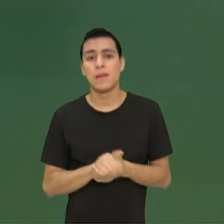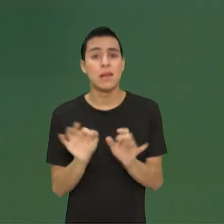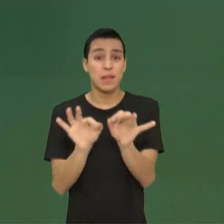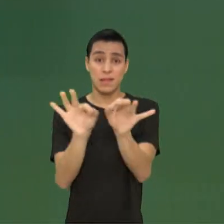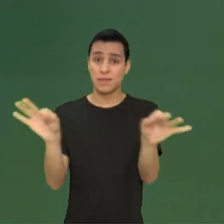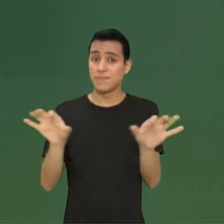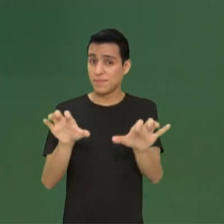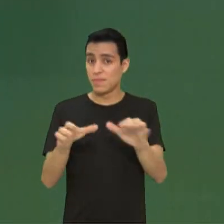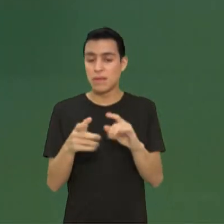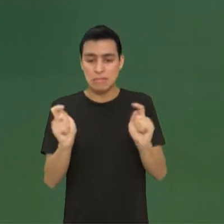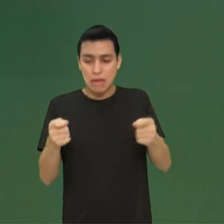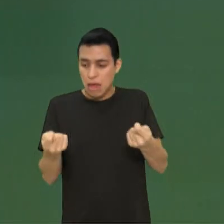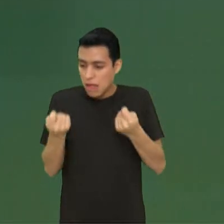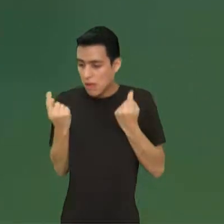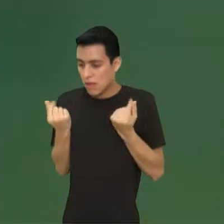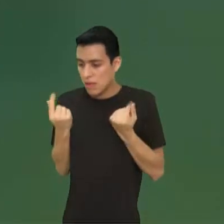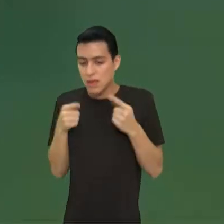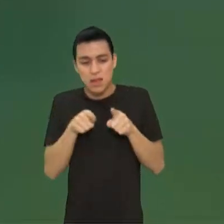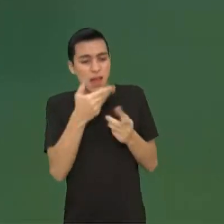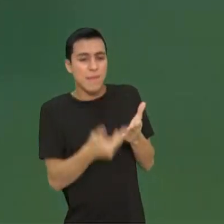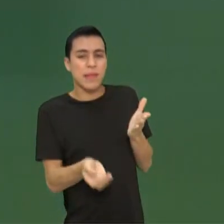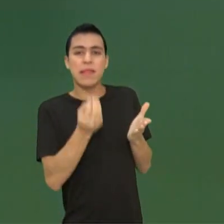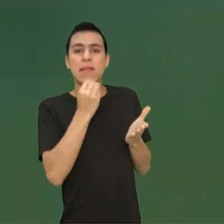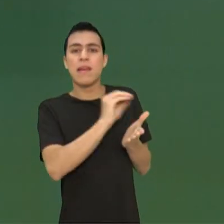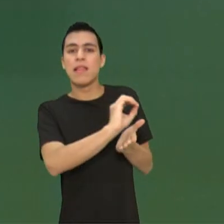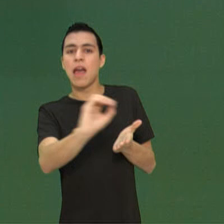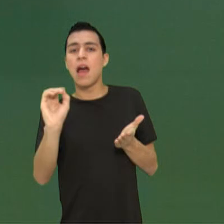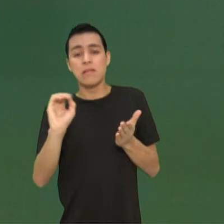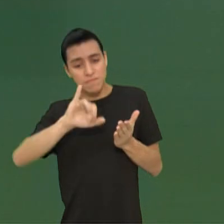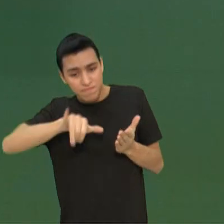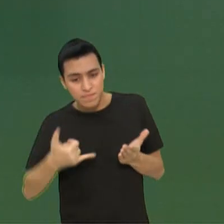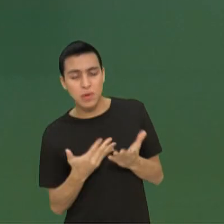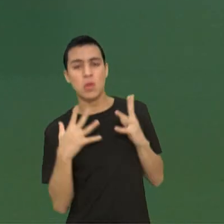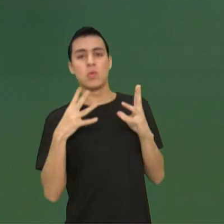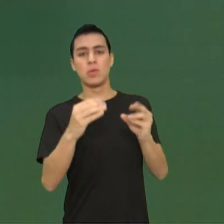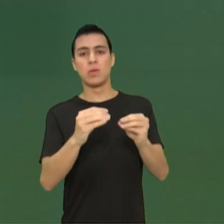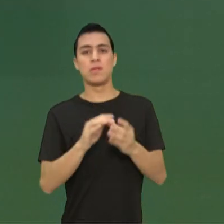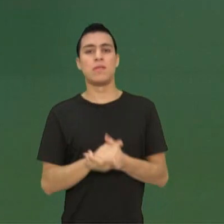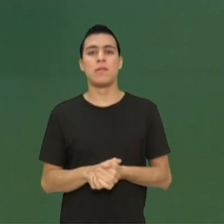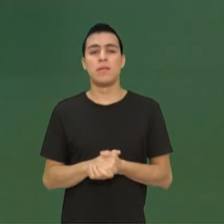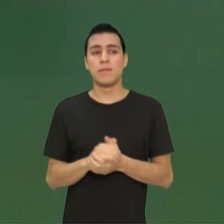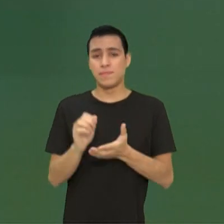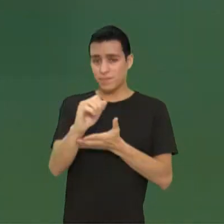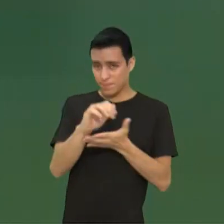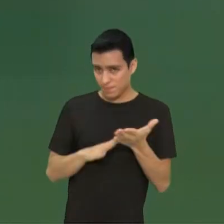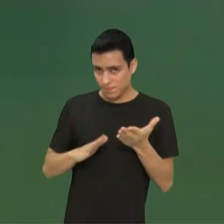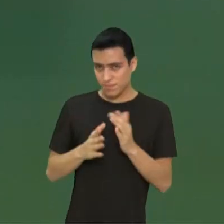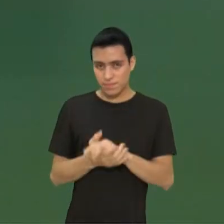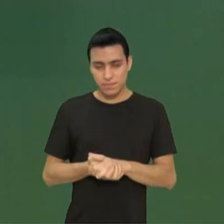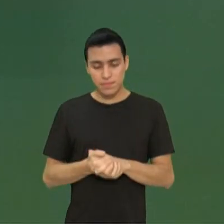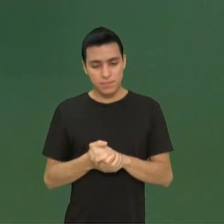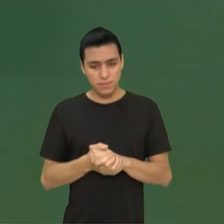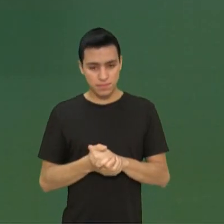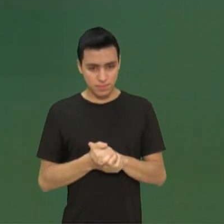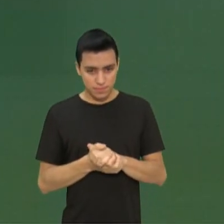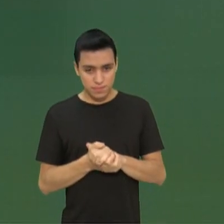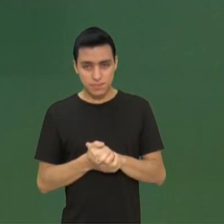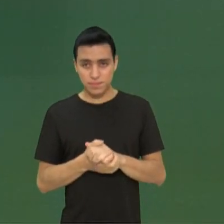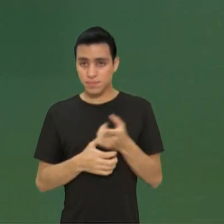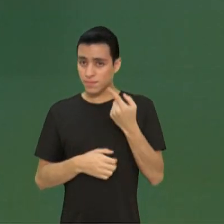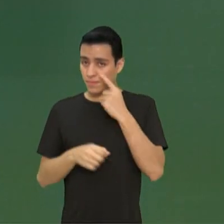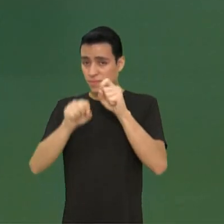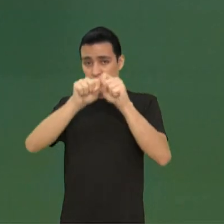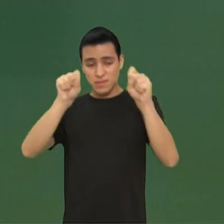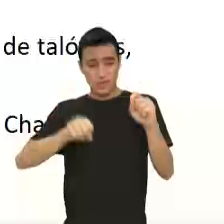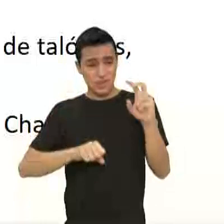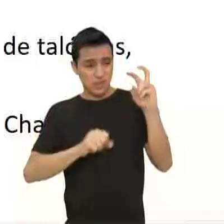Simples, né? Dava para economizar dinheiro e sem perder essas oportunidades. Um exercício para nós. O sistema de 5 reinos,